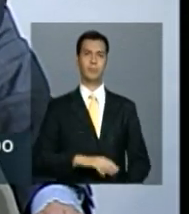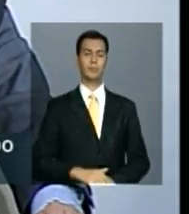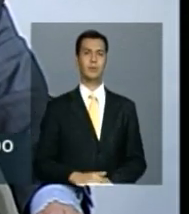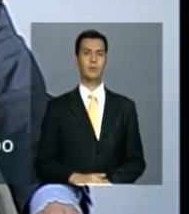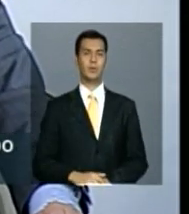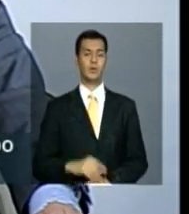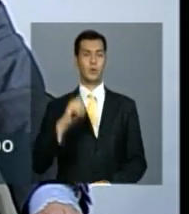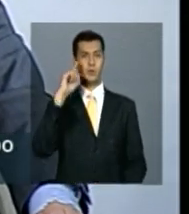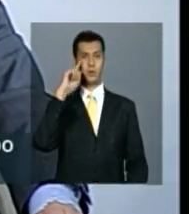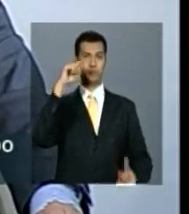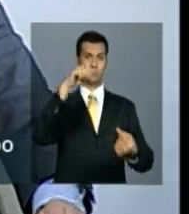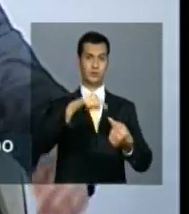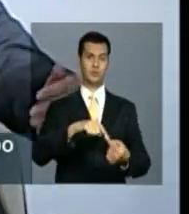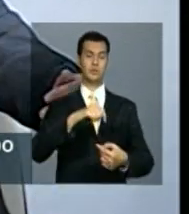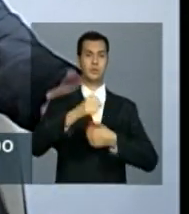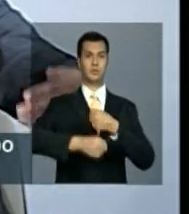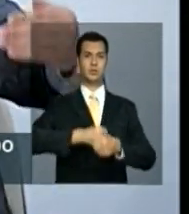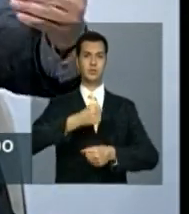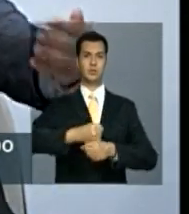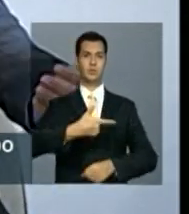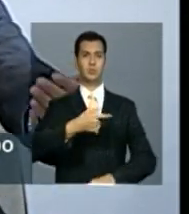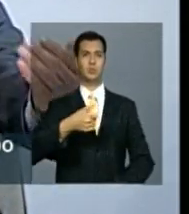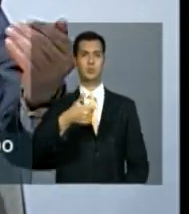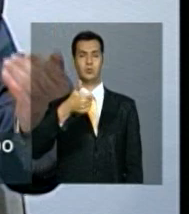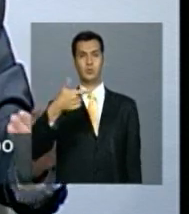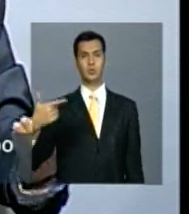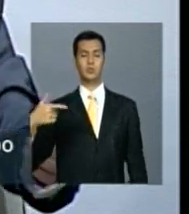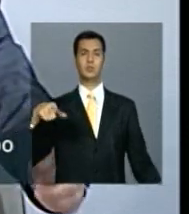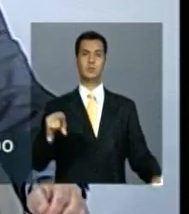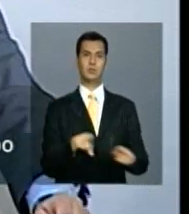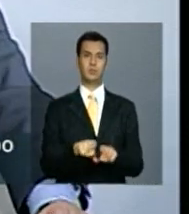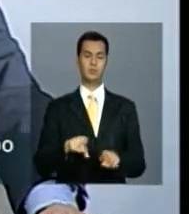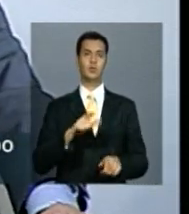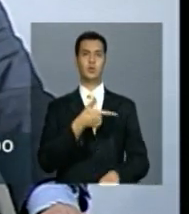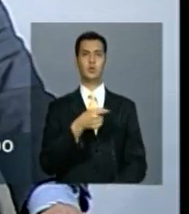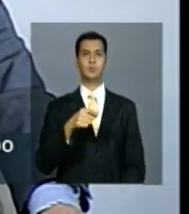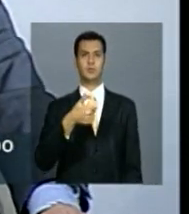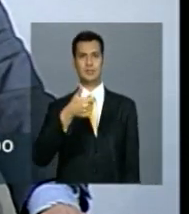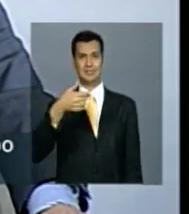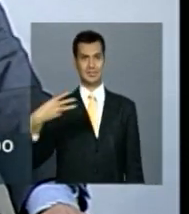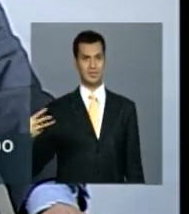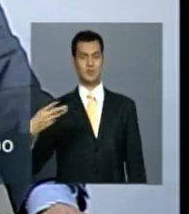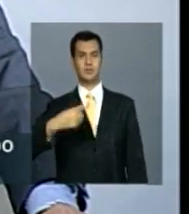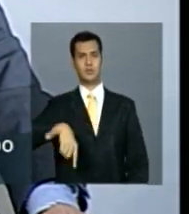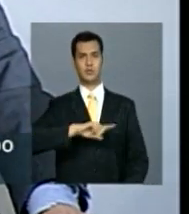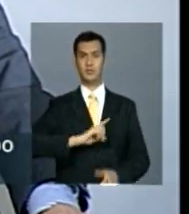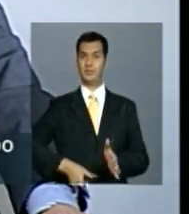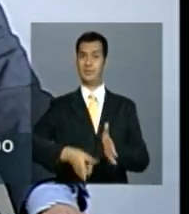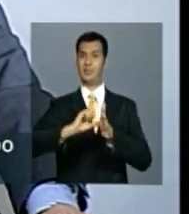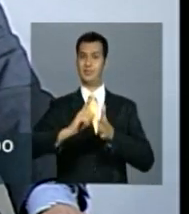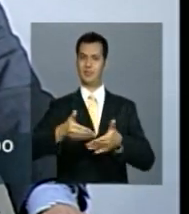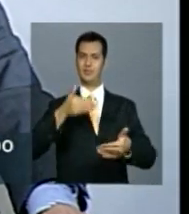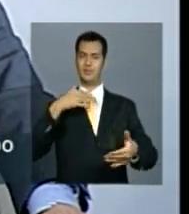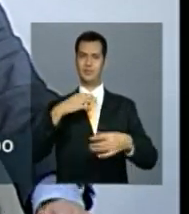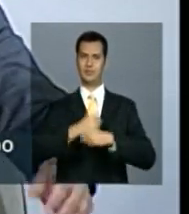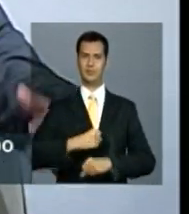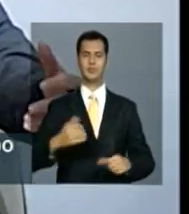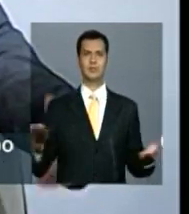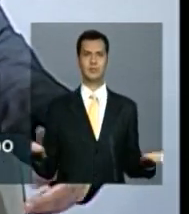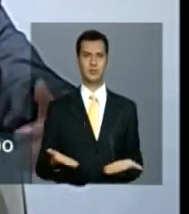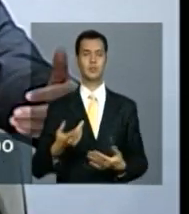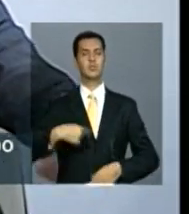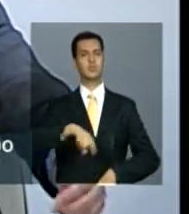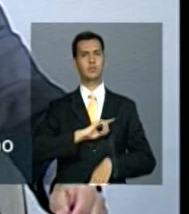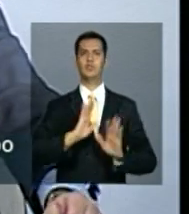da meta de 2012 e de 2013 que estamos antecipando eh nós já realizamos a a nova a